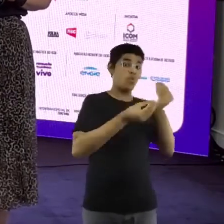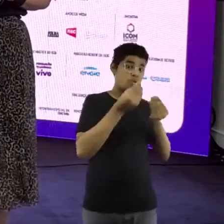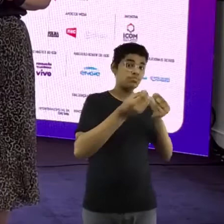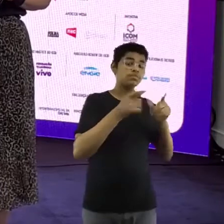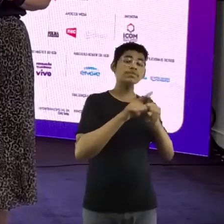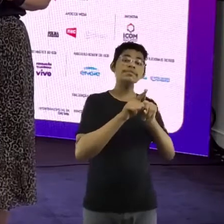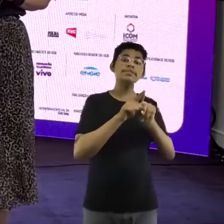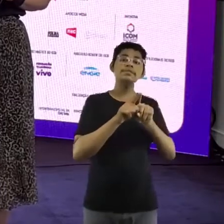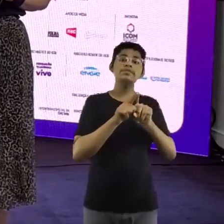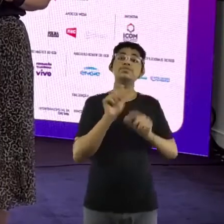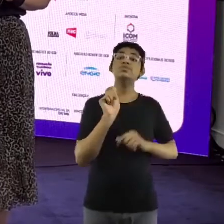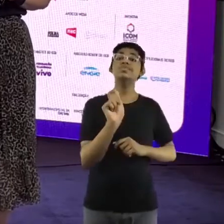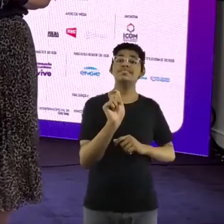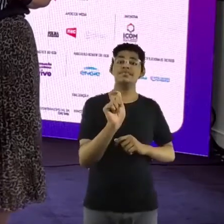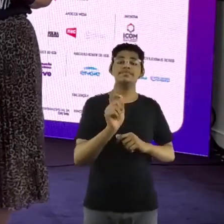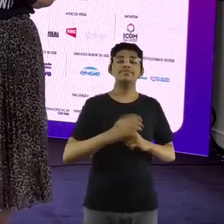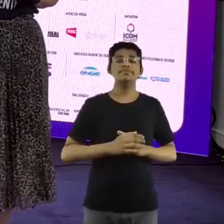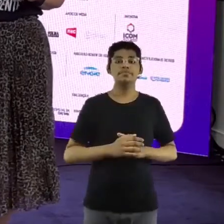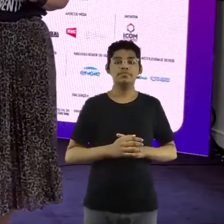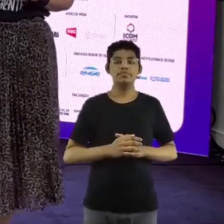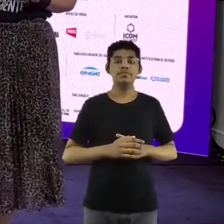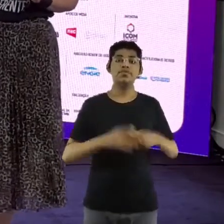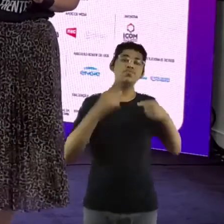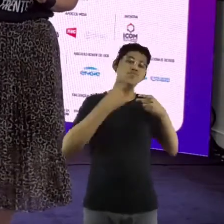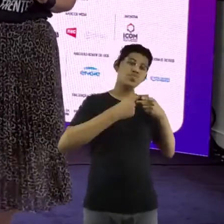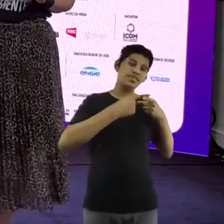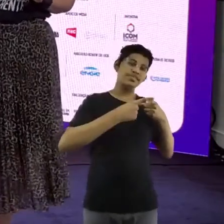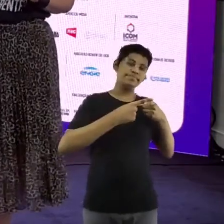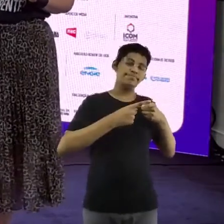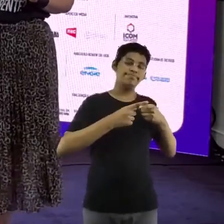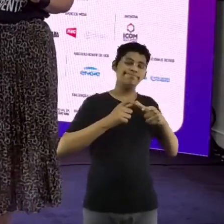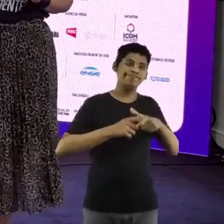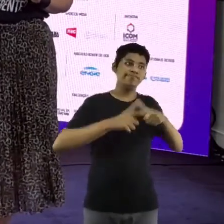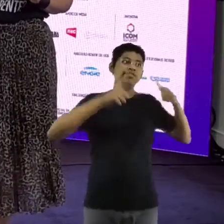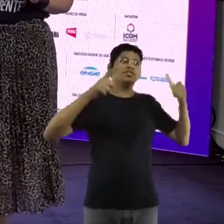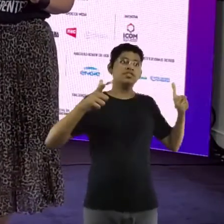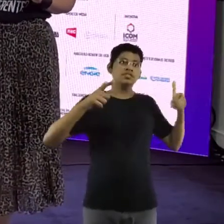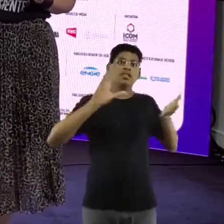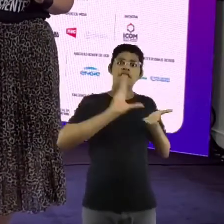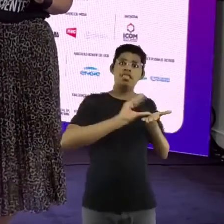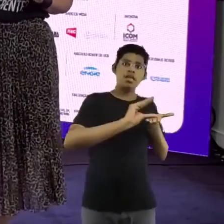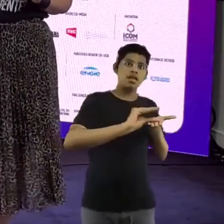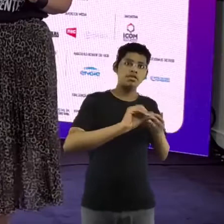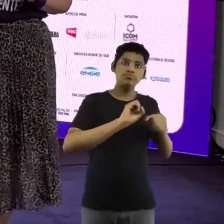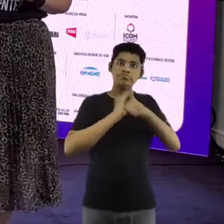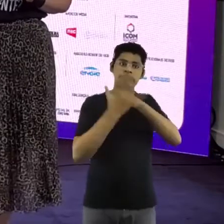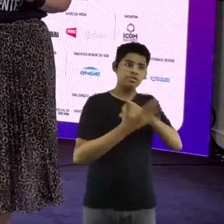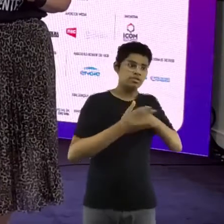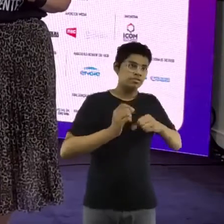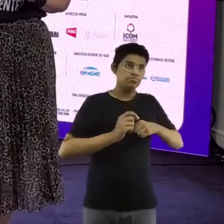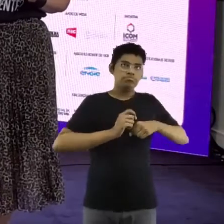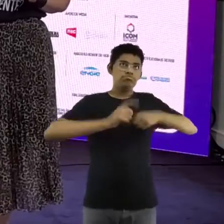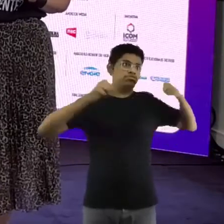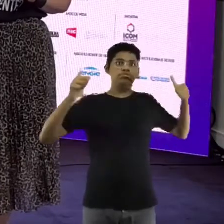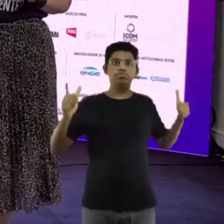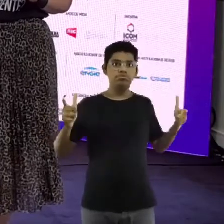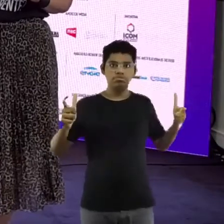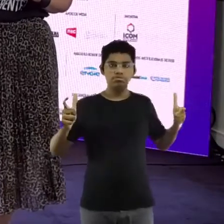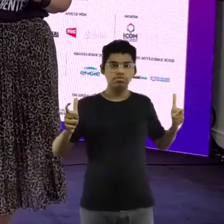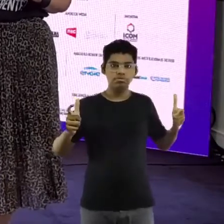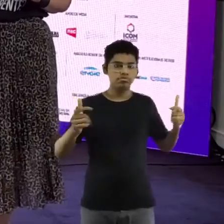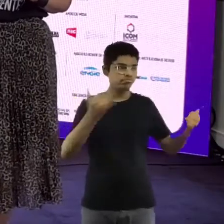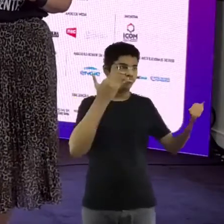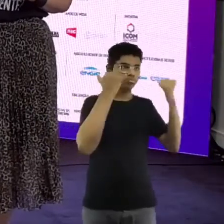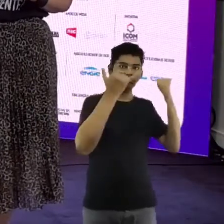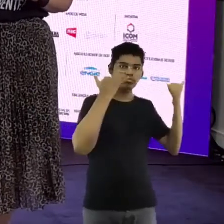porquê, volume de dados está imenso. Na pandemia multiplicou mais ainda. A gente vai ter nos